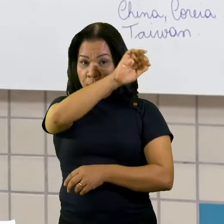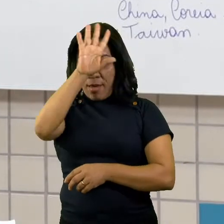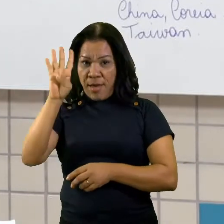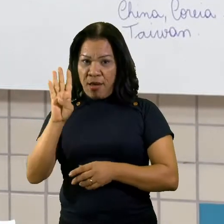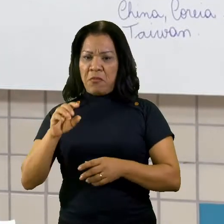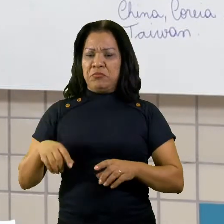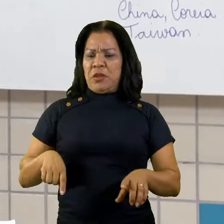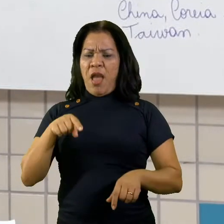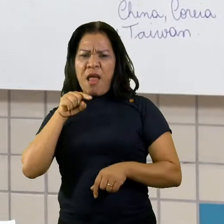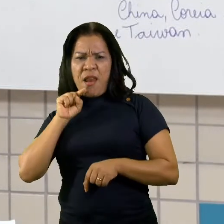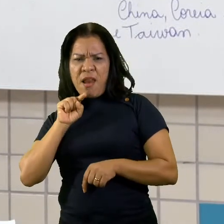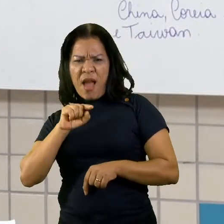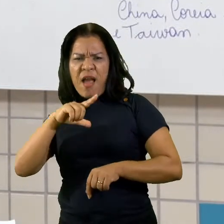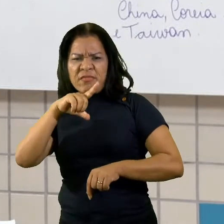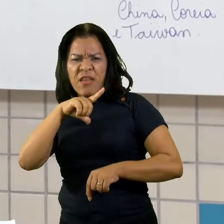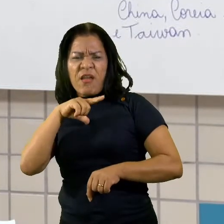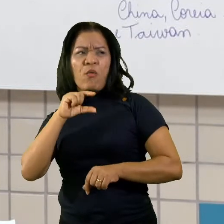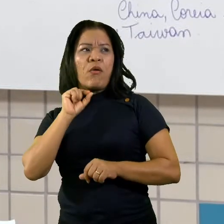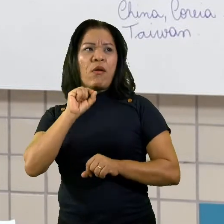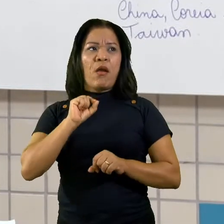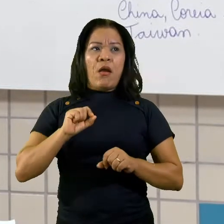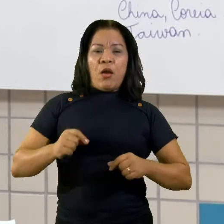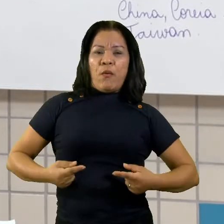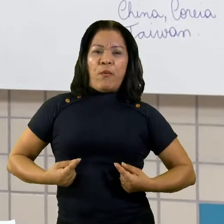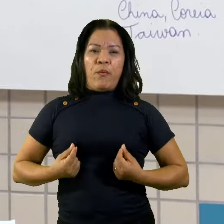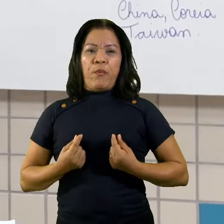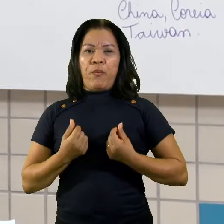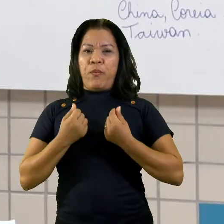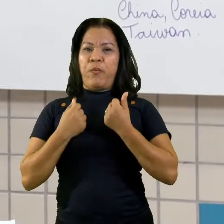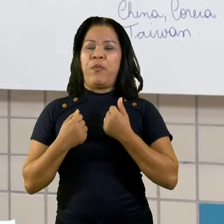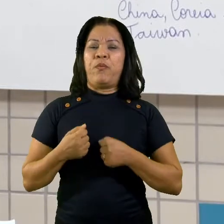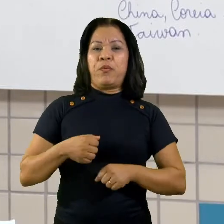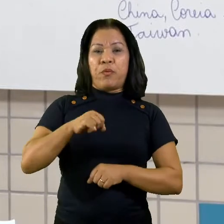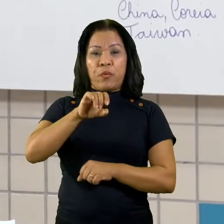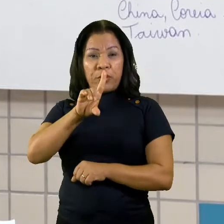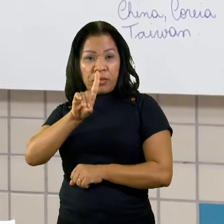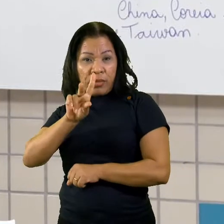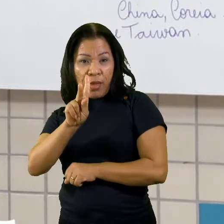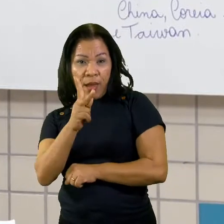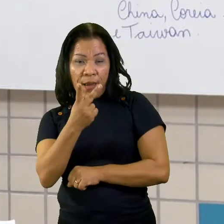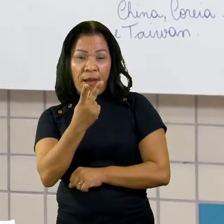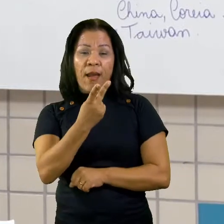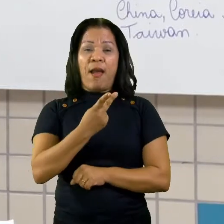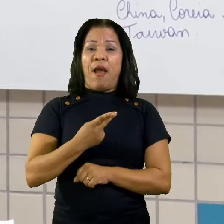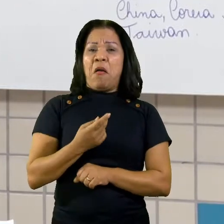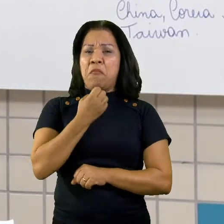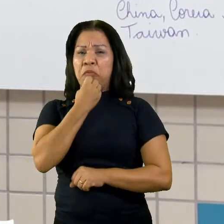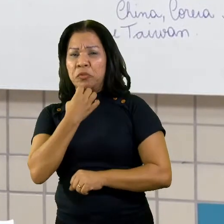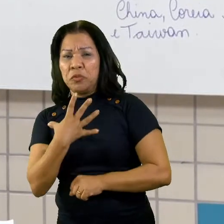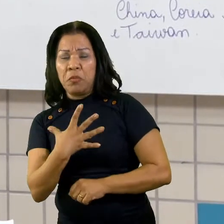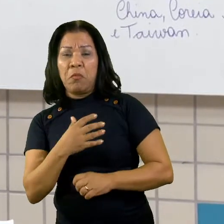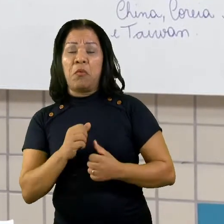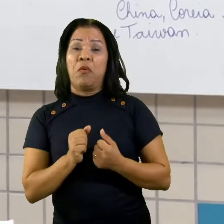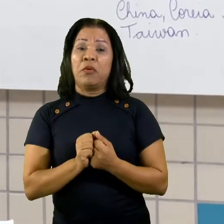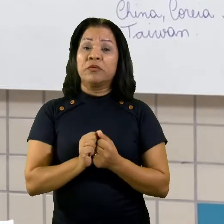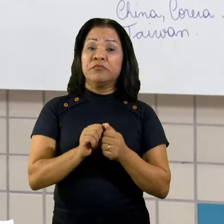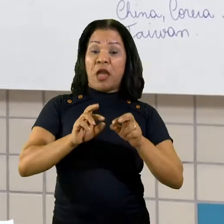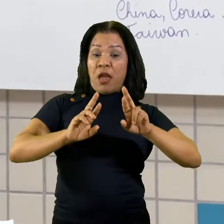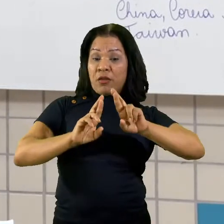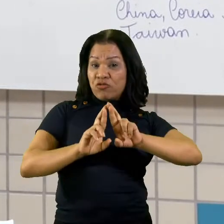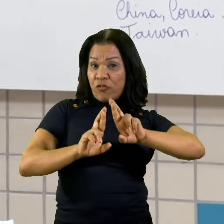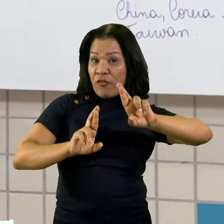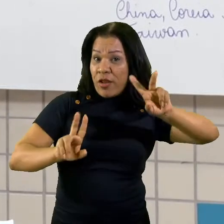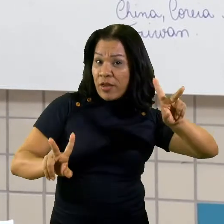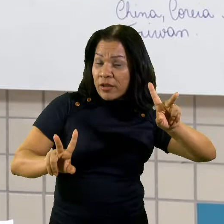alta qualidade de vida, um alto IDH, o que, claro, não condiz com a realidade do Sudeste Asiático. Em geral,